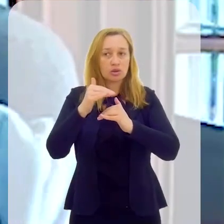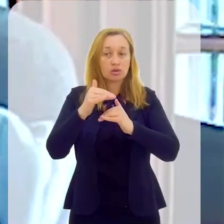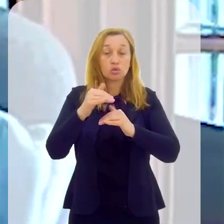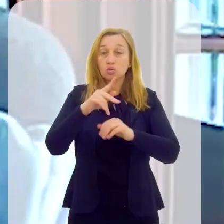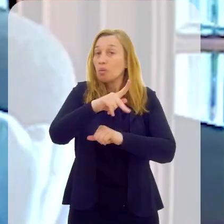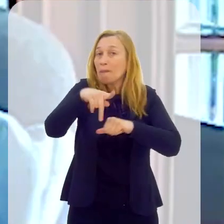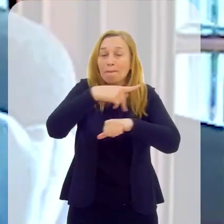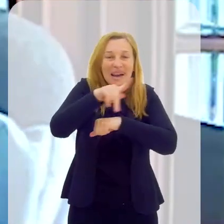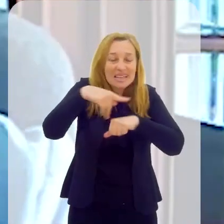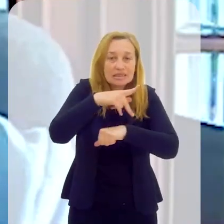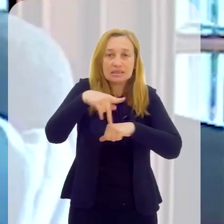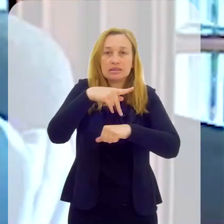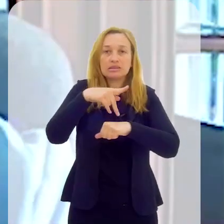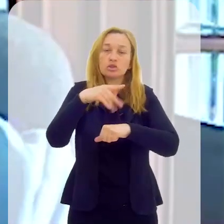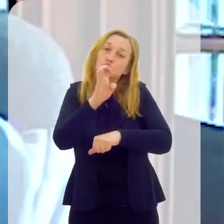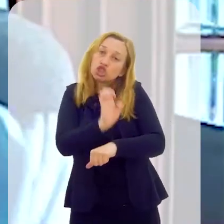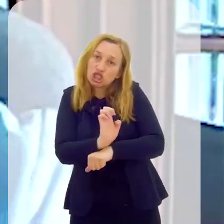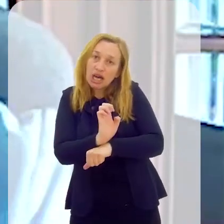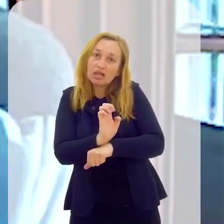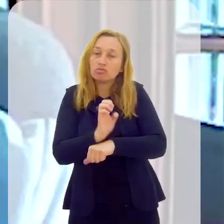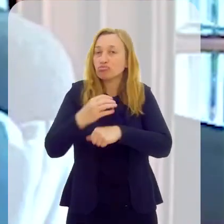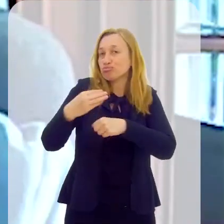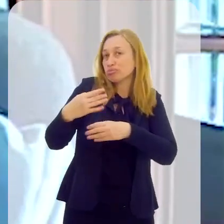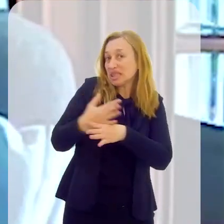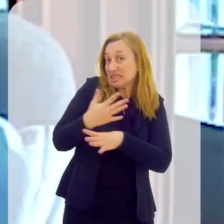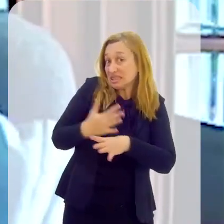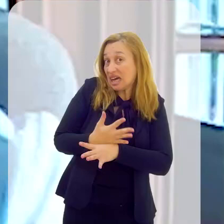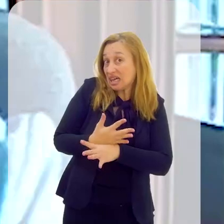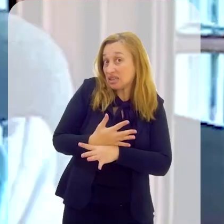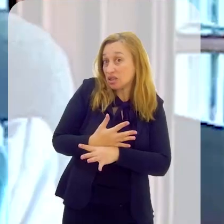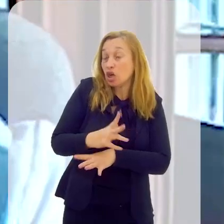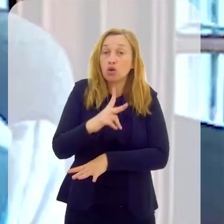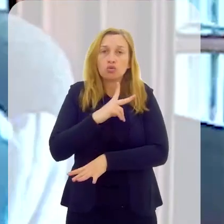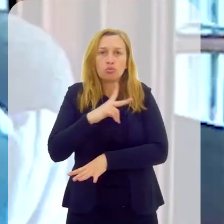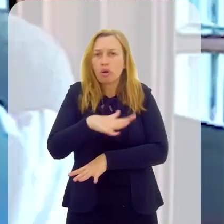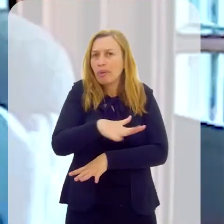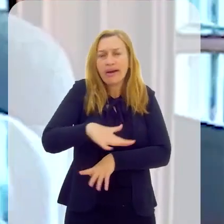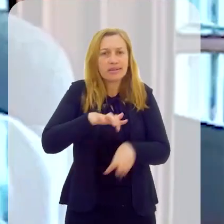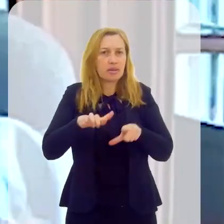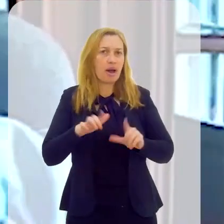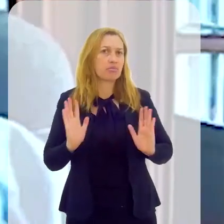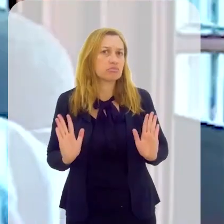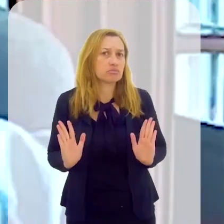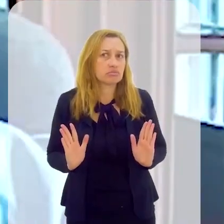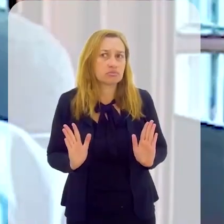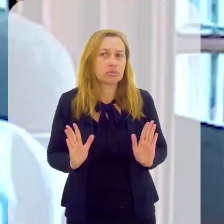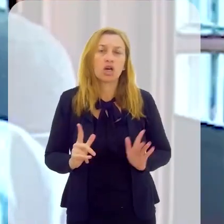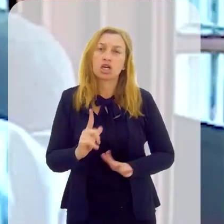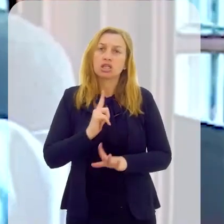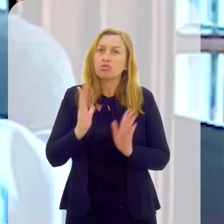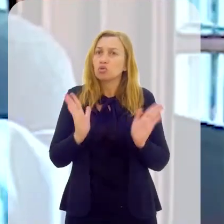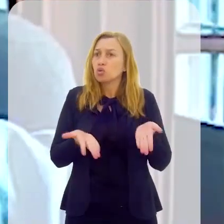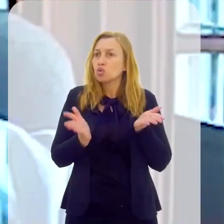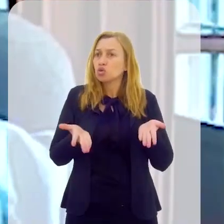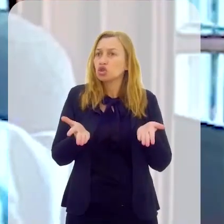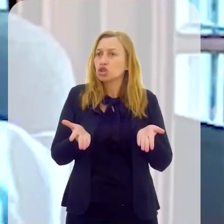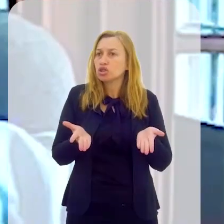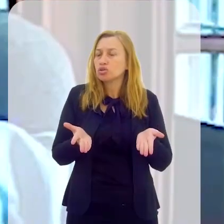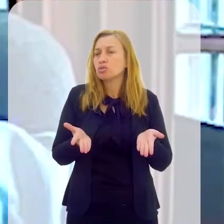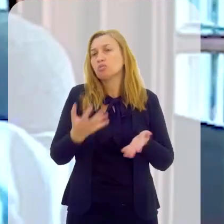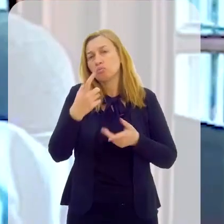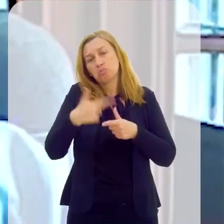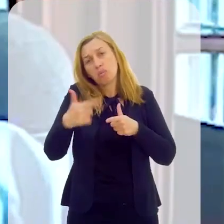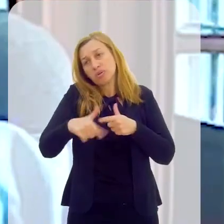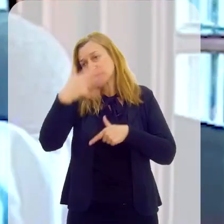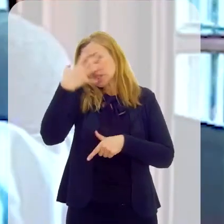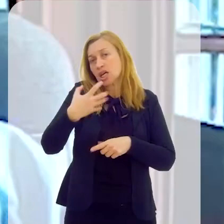para o desenvolvimento do país, para o desenvolvimento do Estado, da cidade, do próprio mercado, né? Nós hoje temos